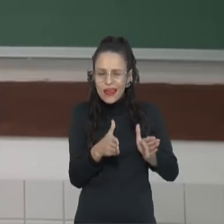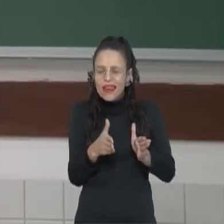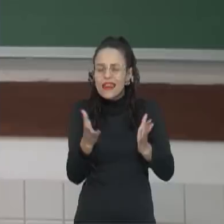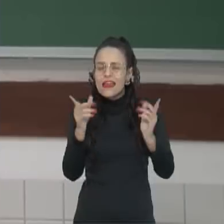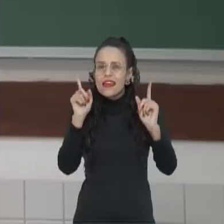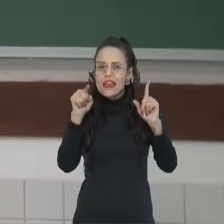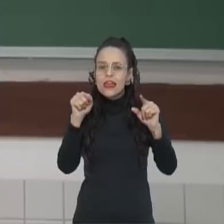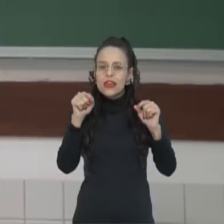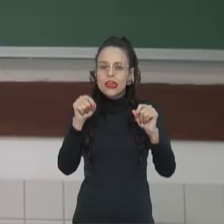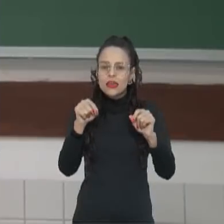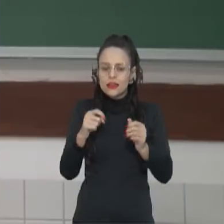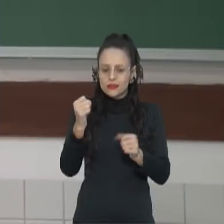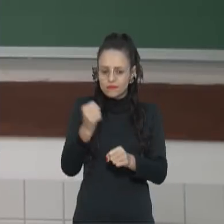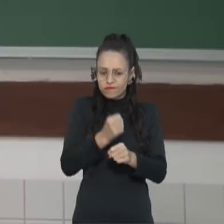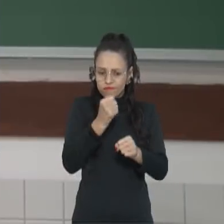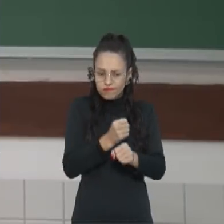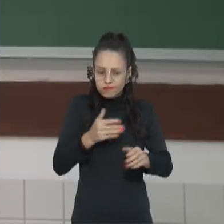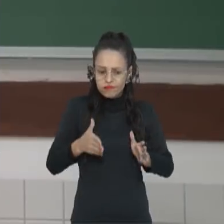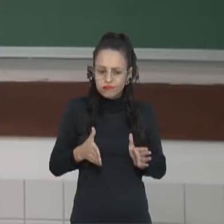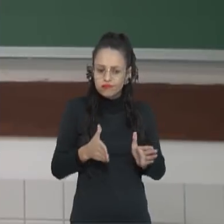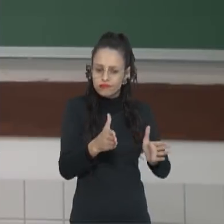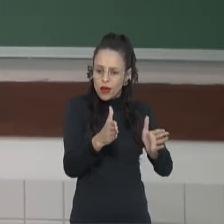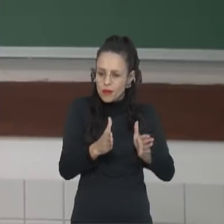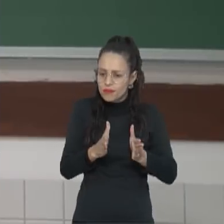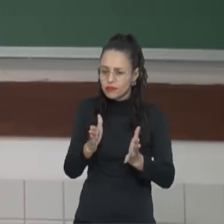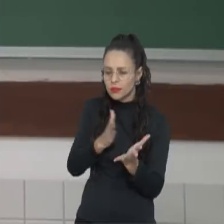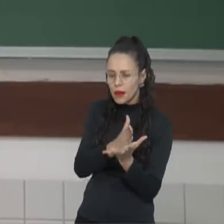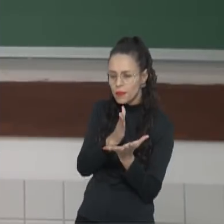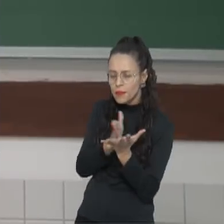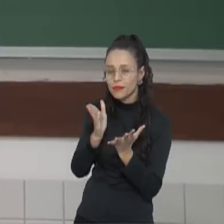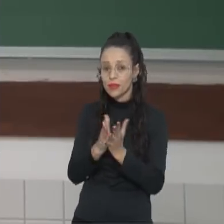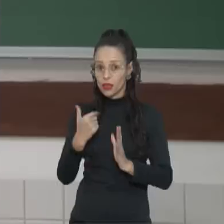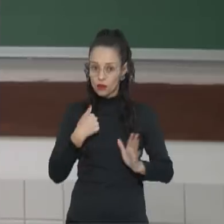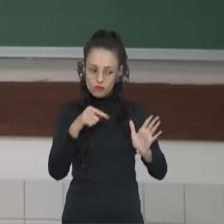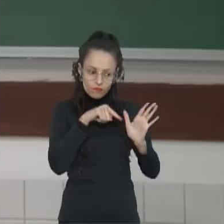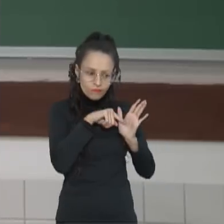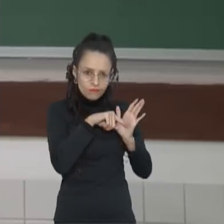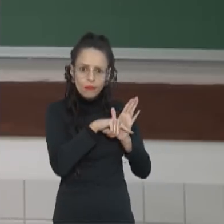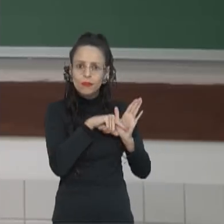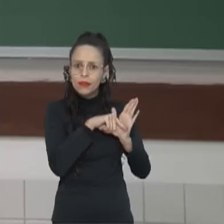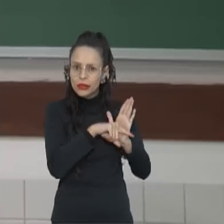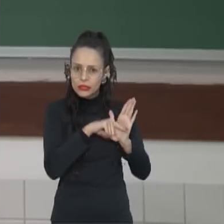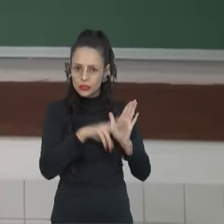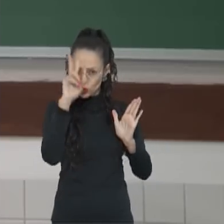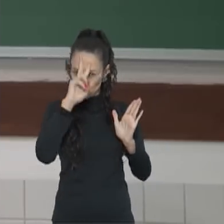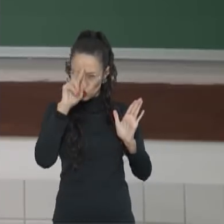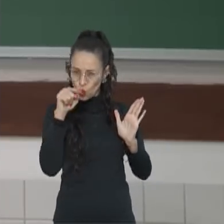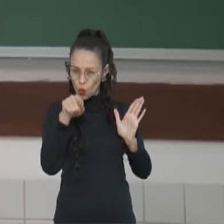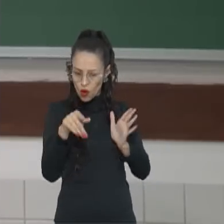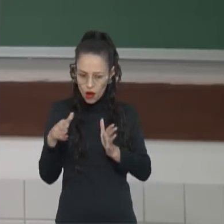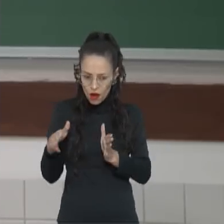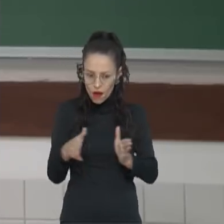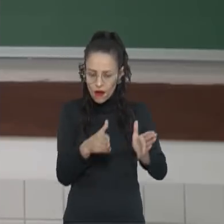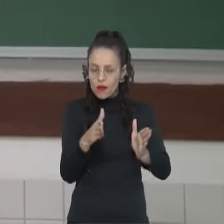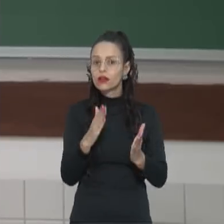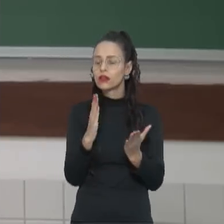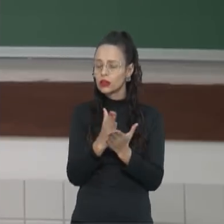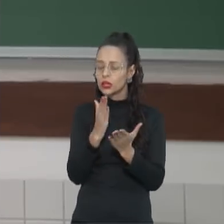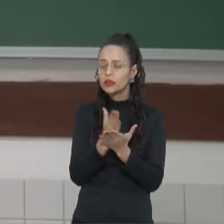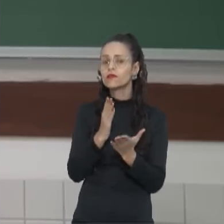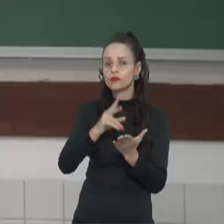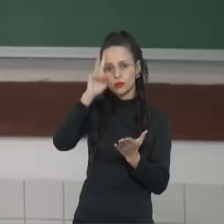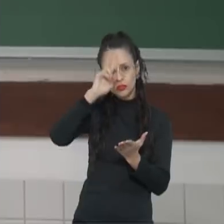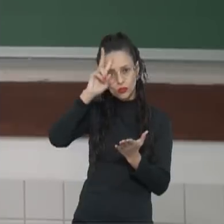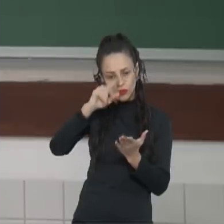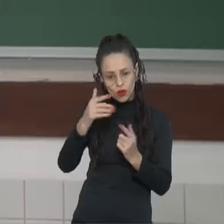rede de estradas que eu, poxa, pesquisando assim a história delas, né, que era um sistema, e alguns livros de história